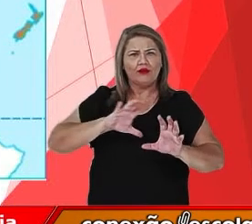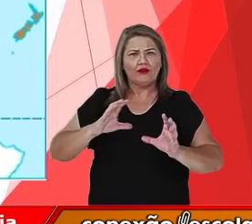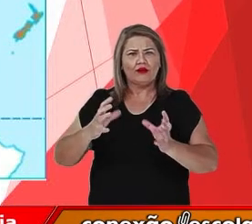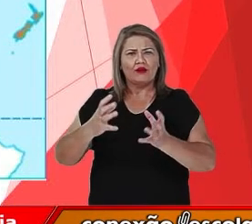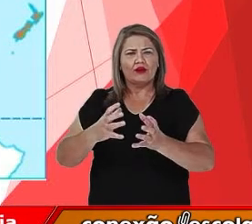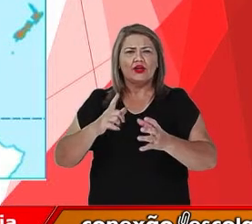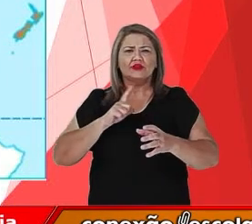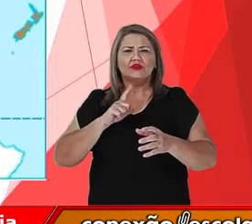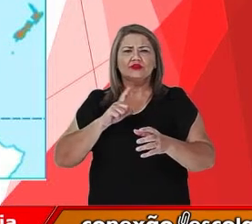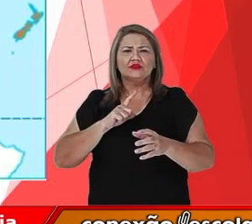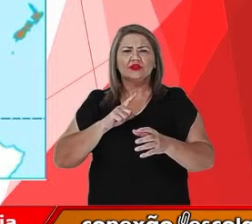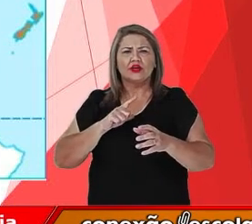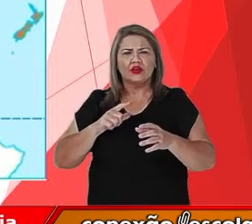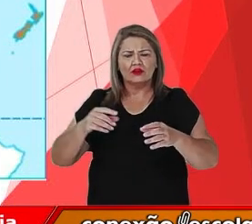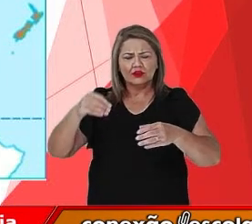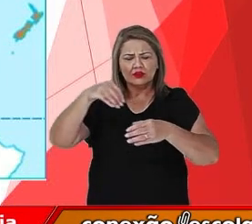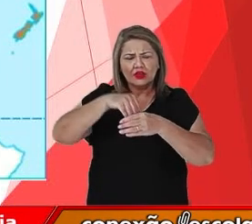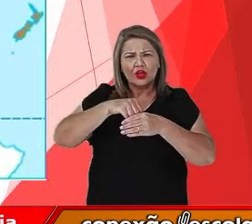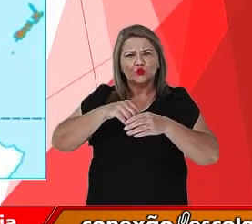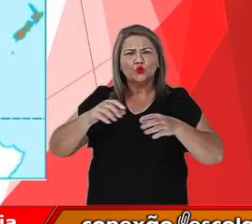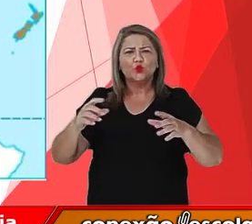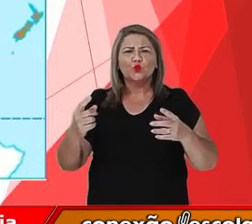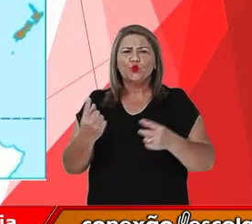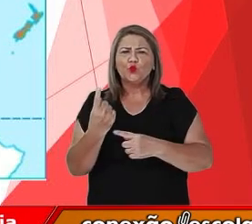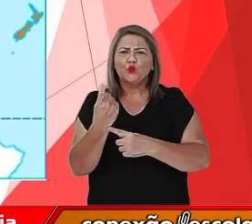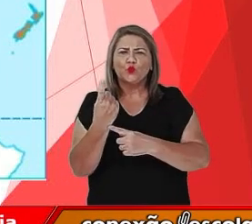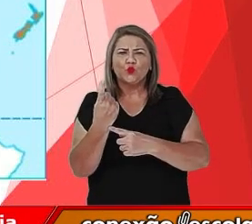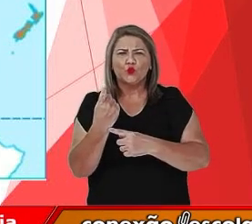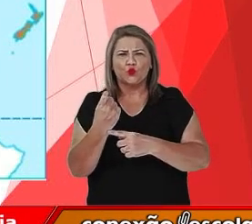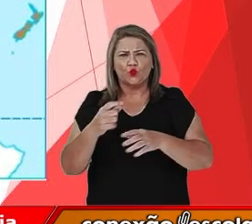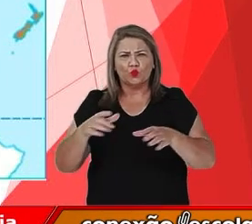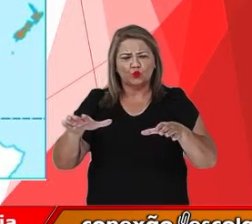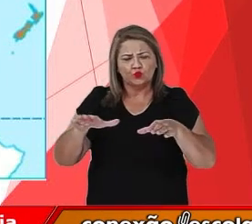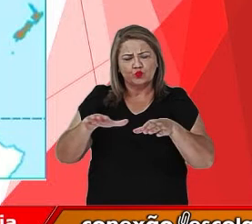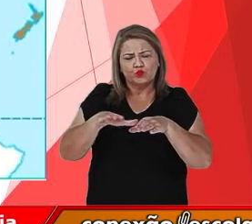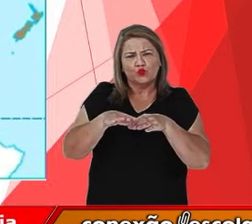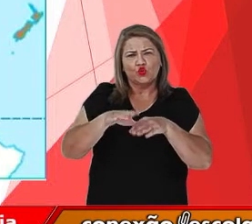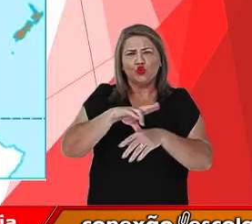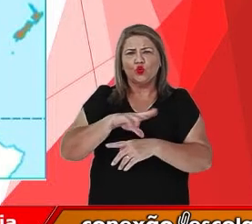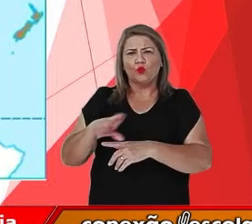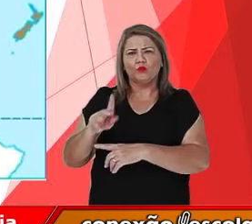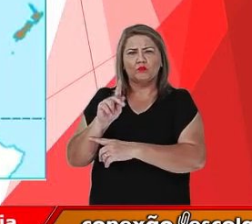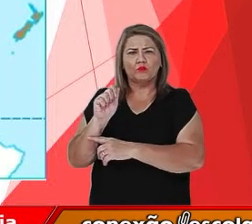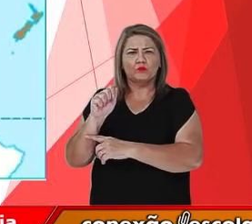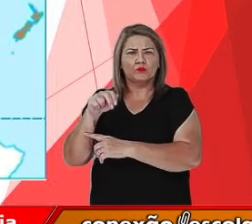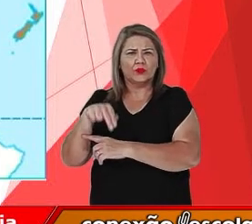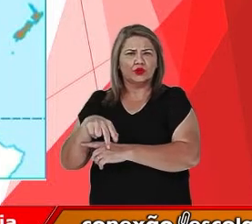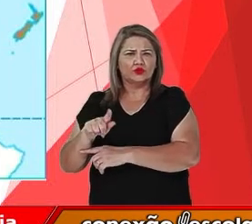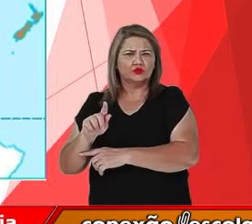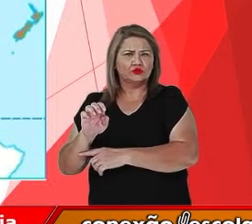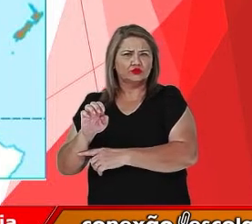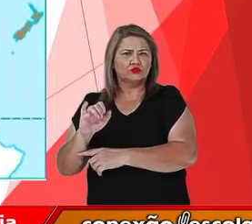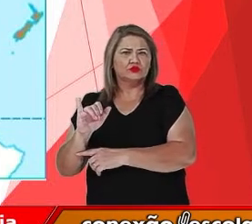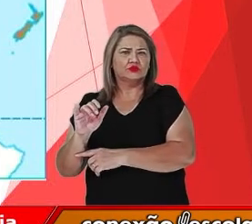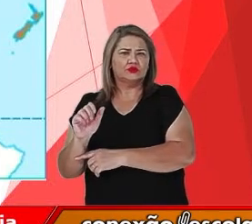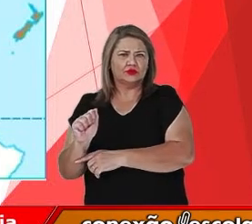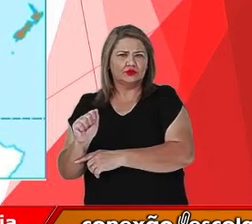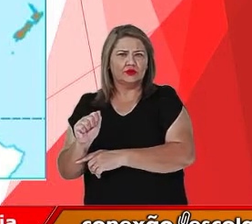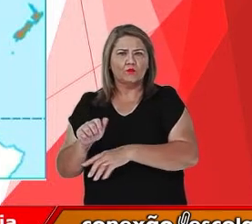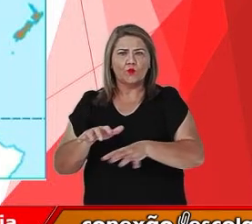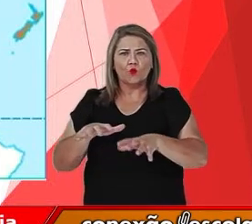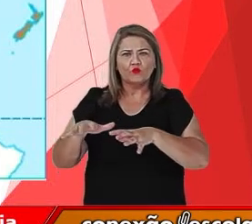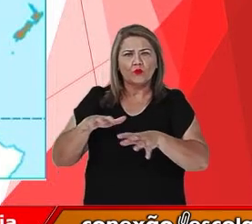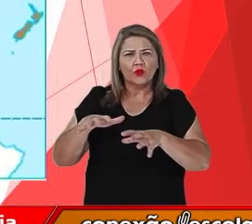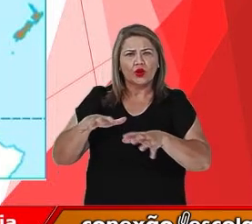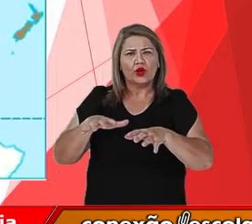existia uma massa continental única chamada de Pangeia, um único continente. De acordo com a movimentação